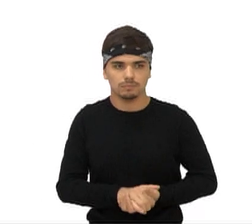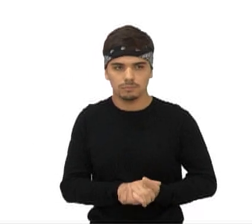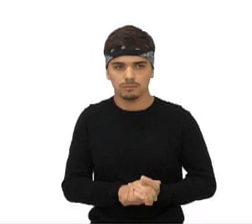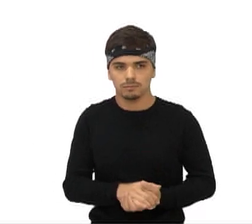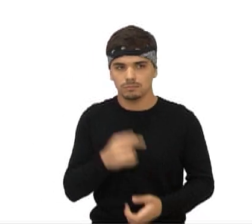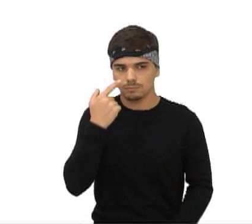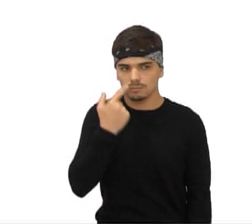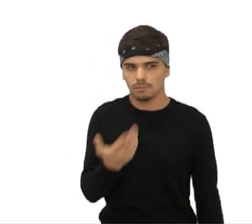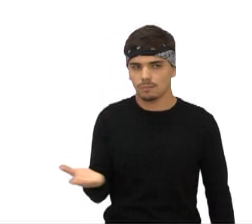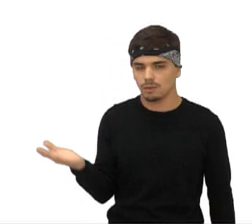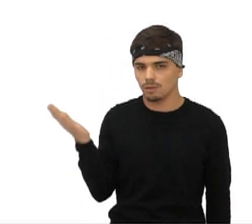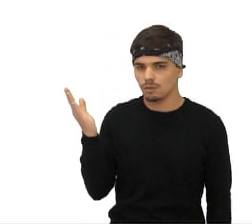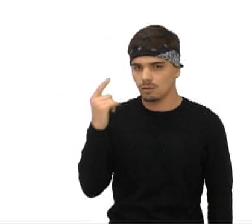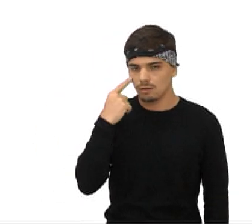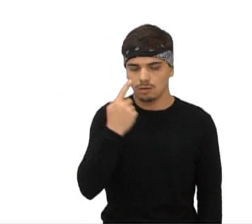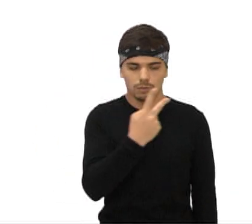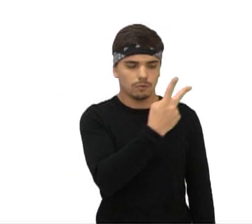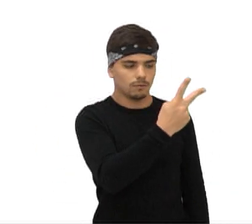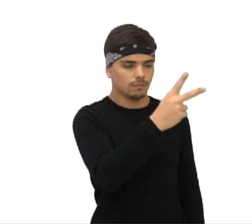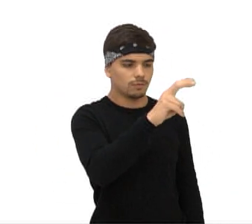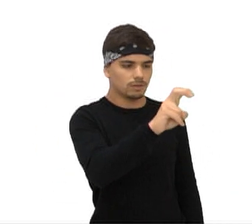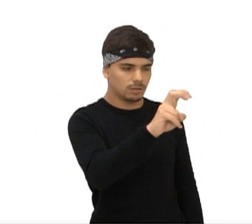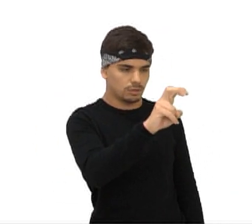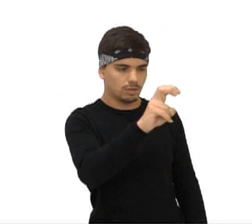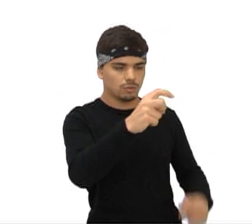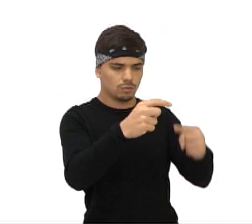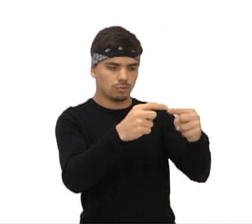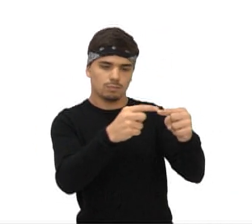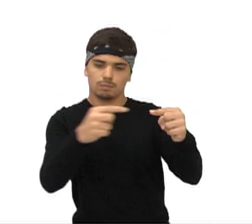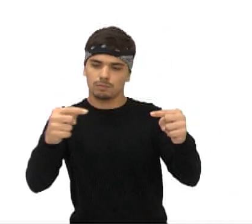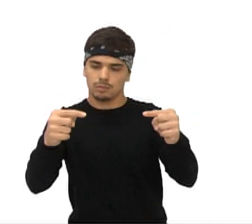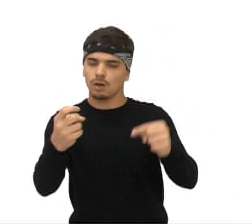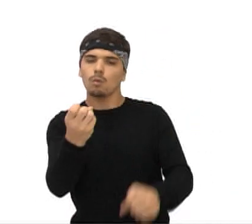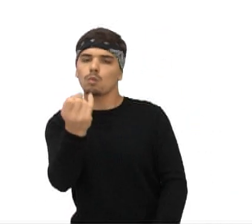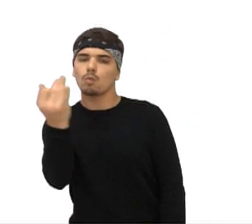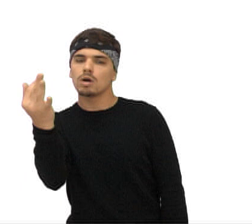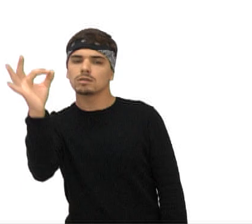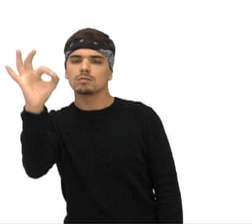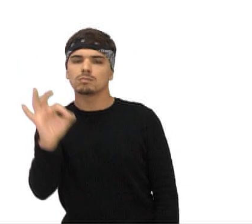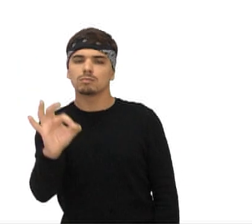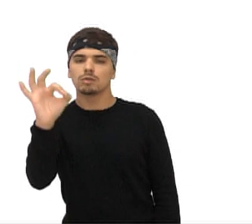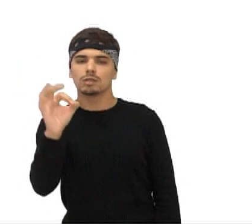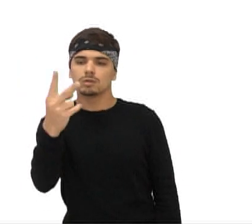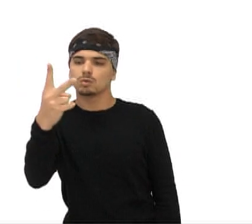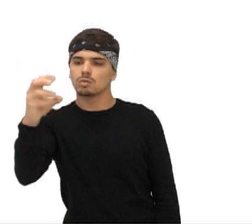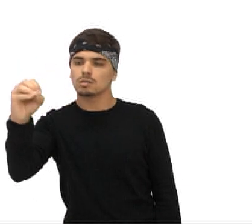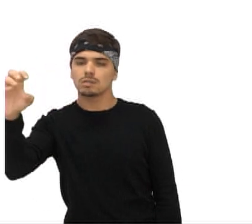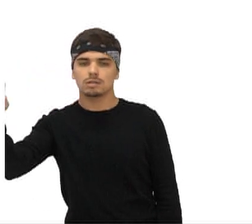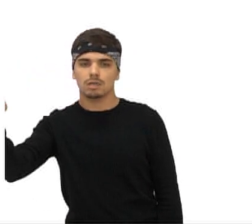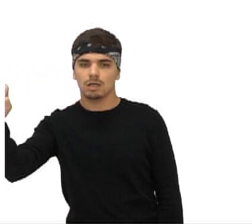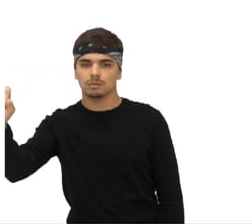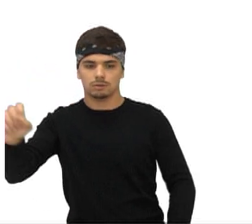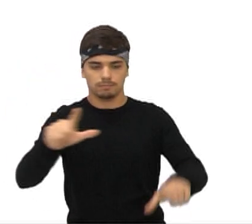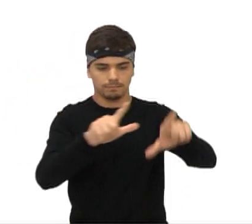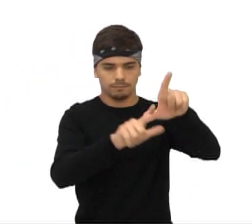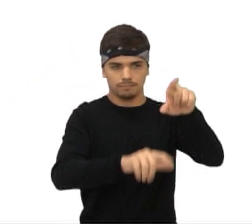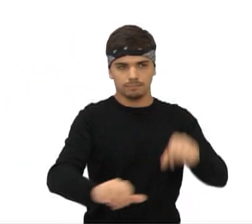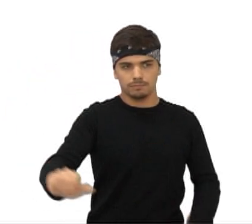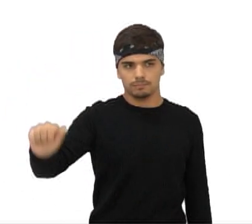lá. 25 representa quantos por cento de 200? Letra A,